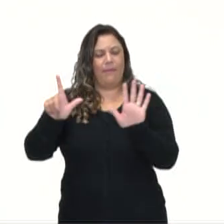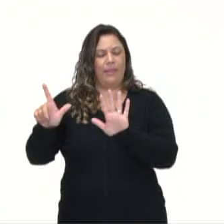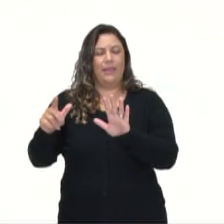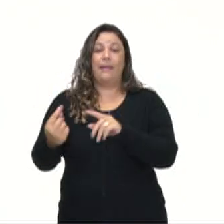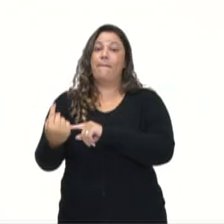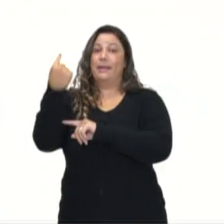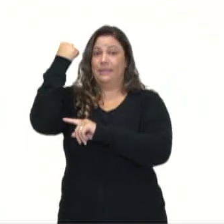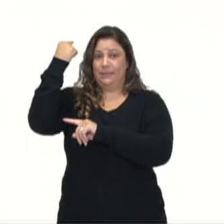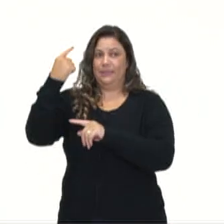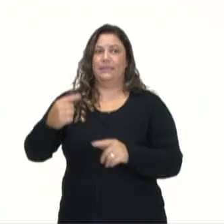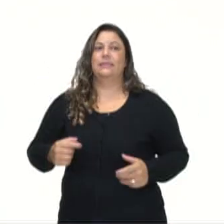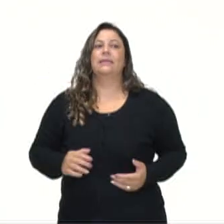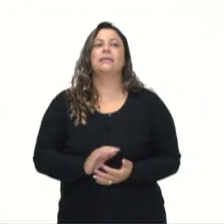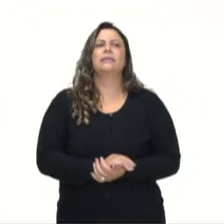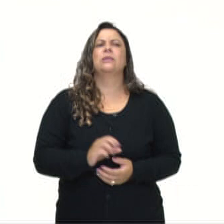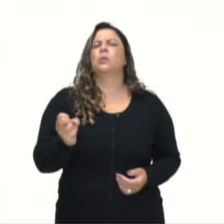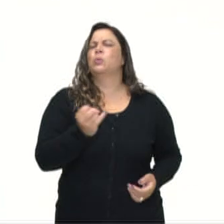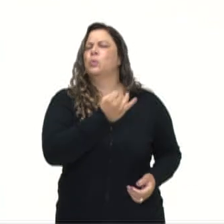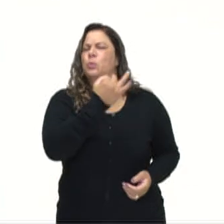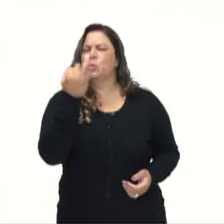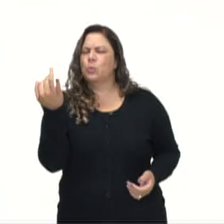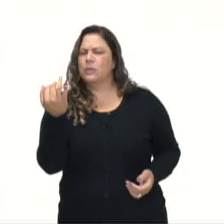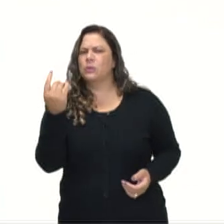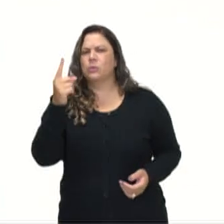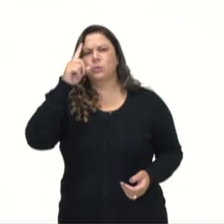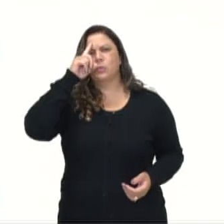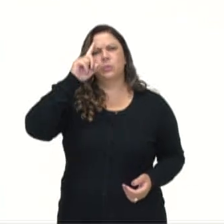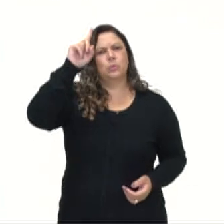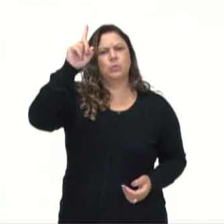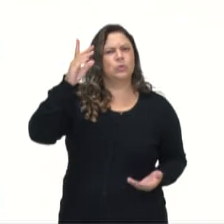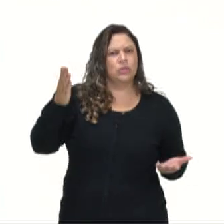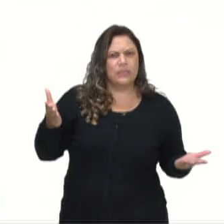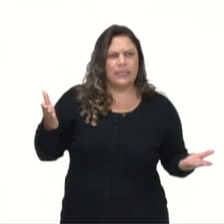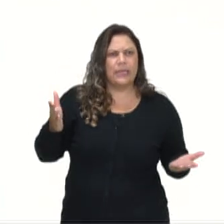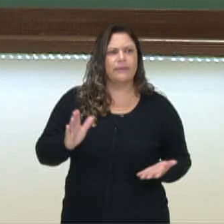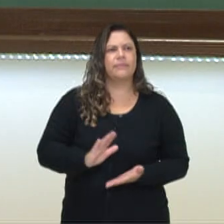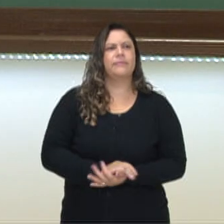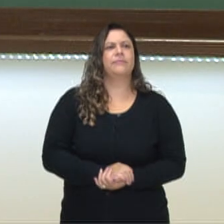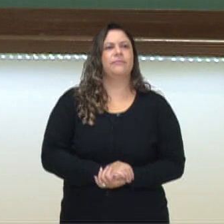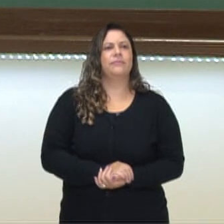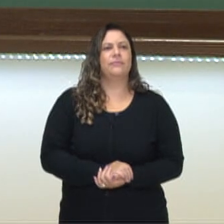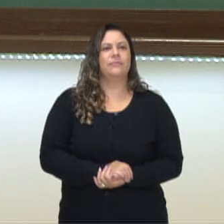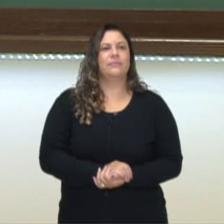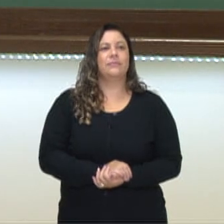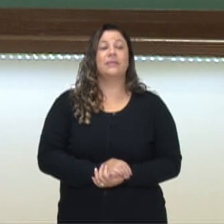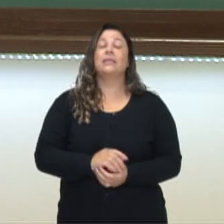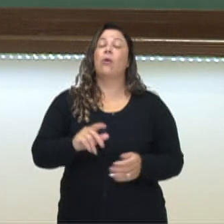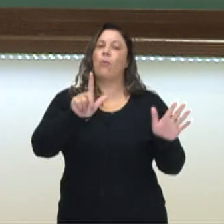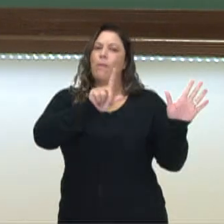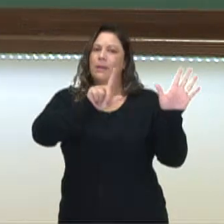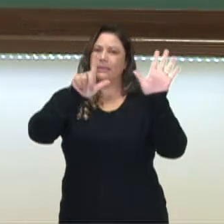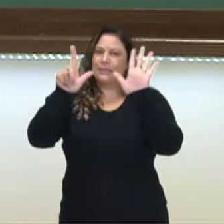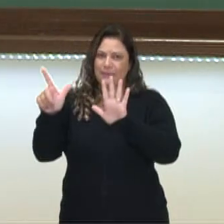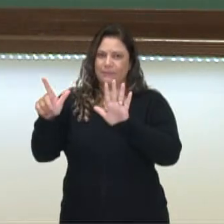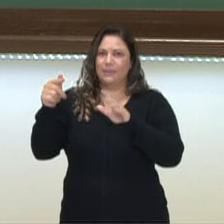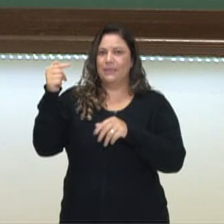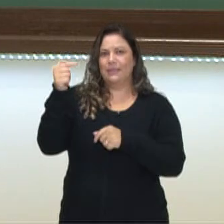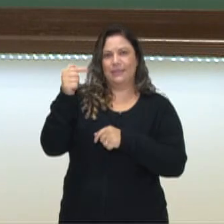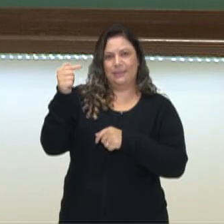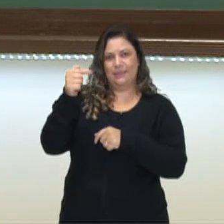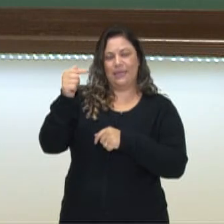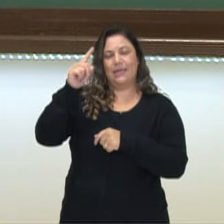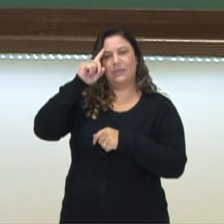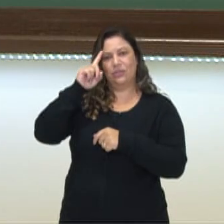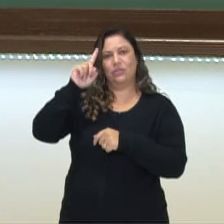estava nascendo. Há quantos dias Joyce nasceu? Eu preciso lembrar que semana tem 7 dias. Então, na letra